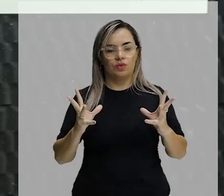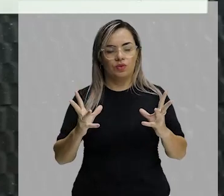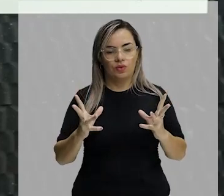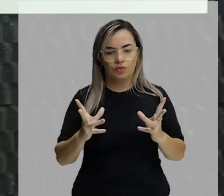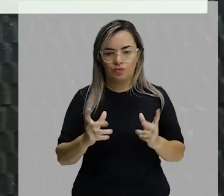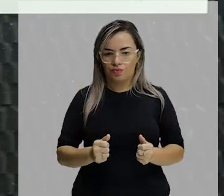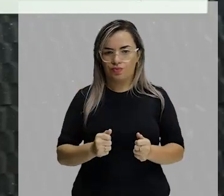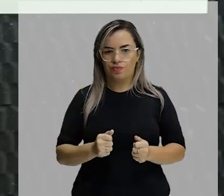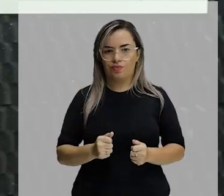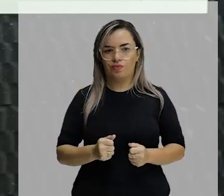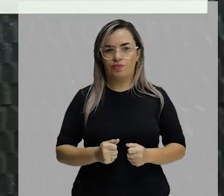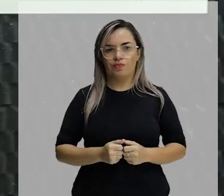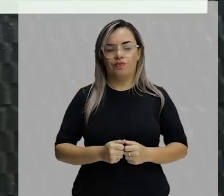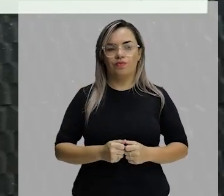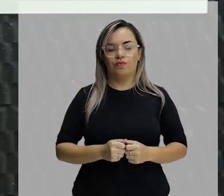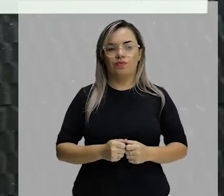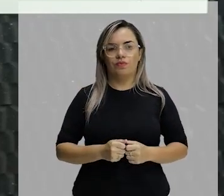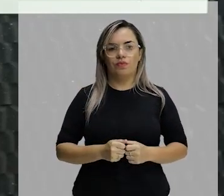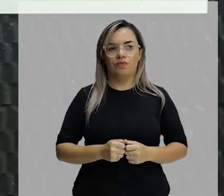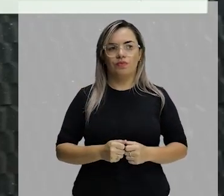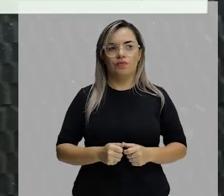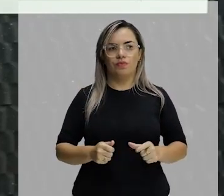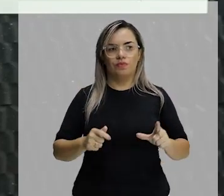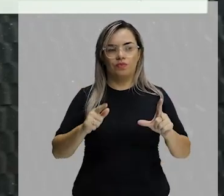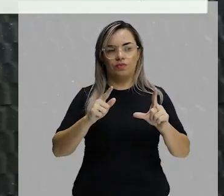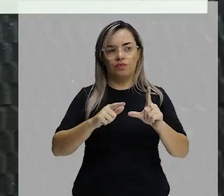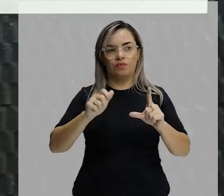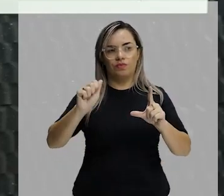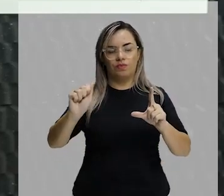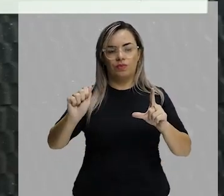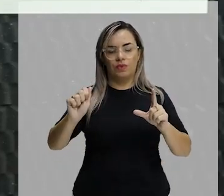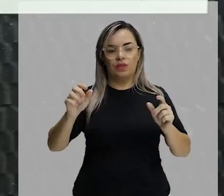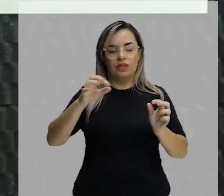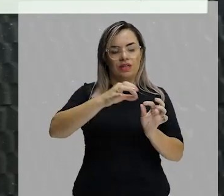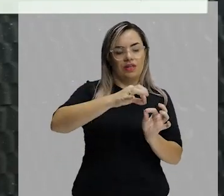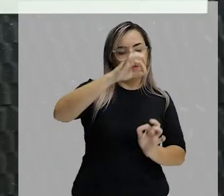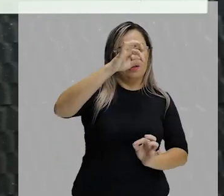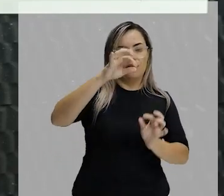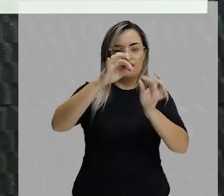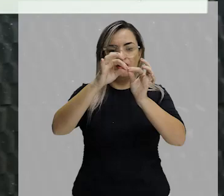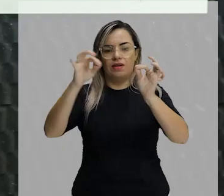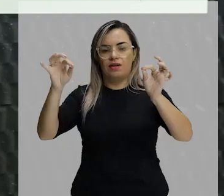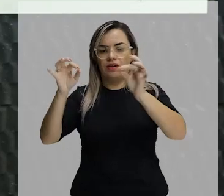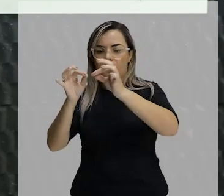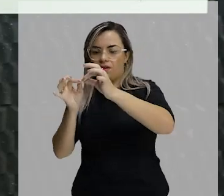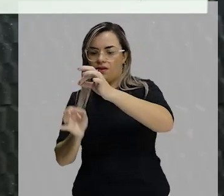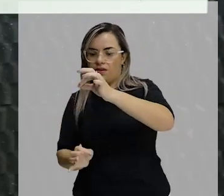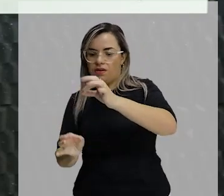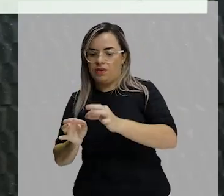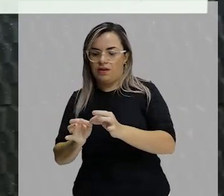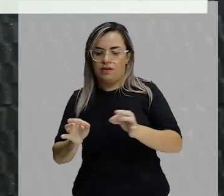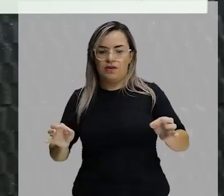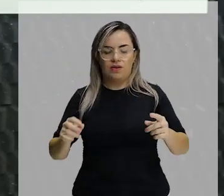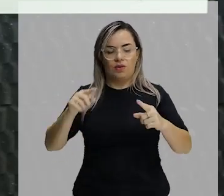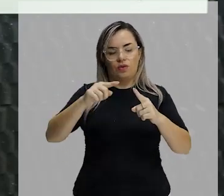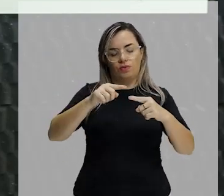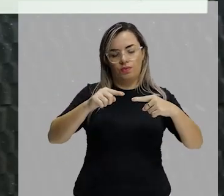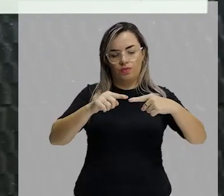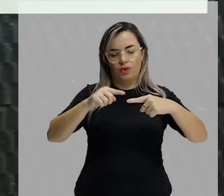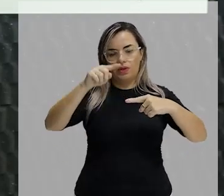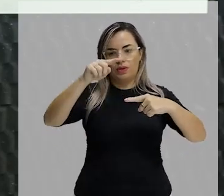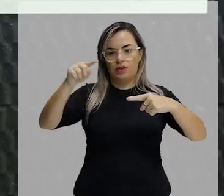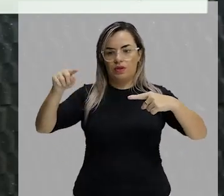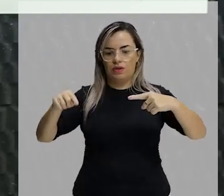A. É isso? Todos os lados têm a mesma medida. Todas as arestas